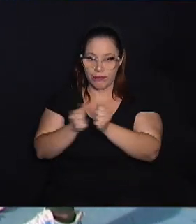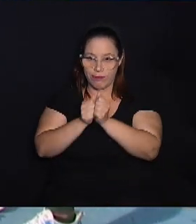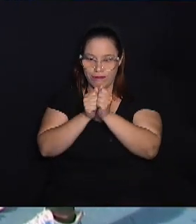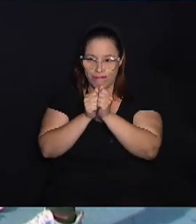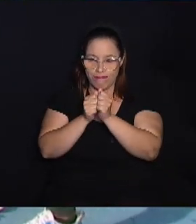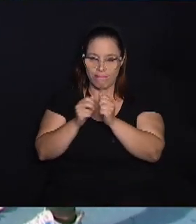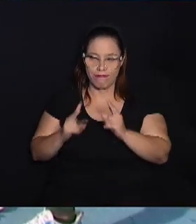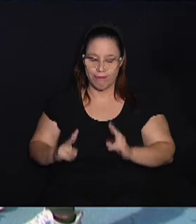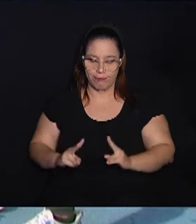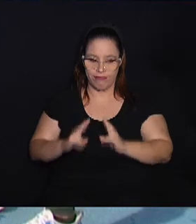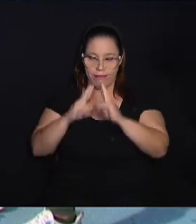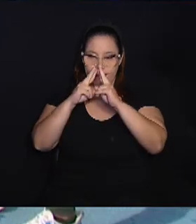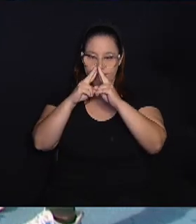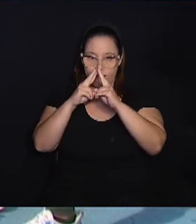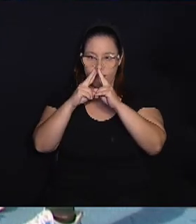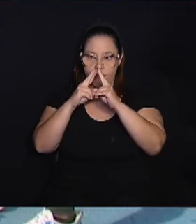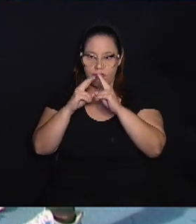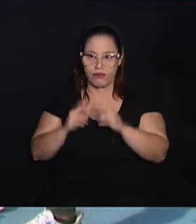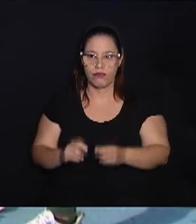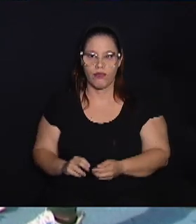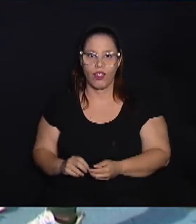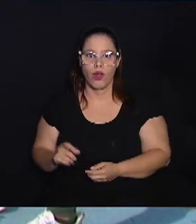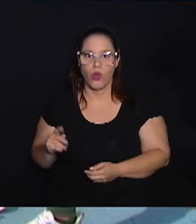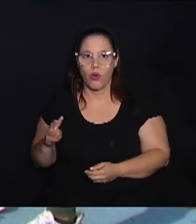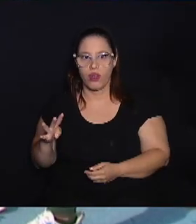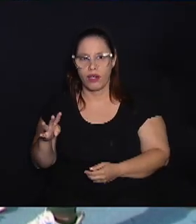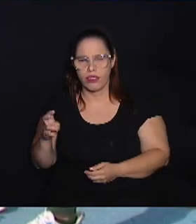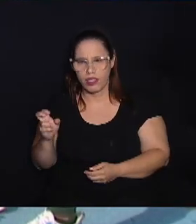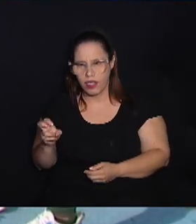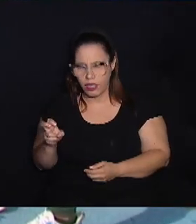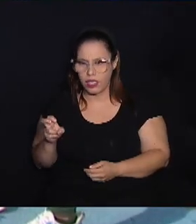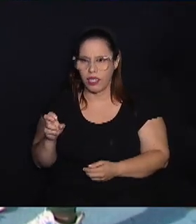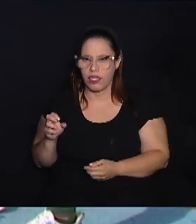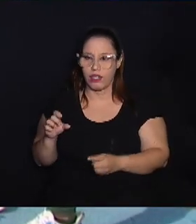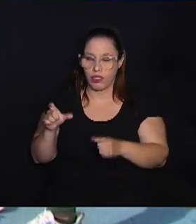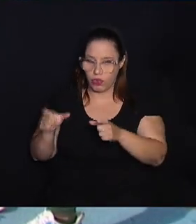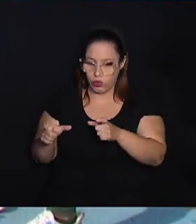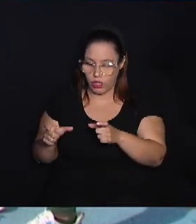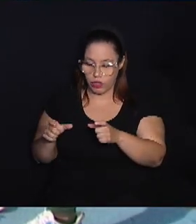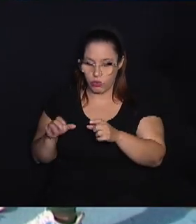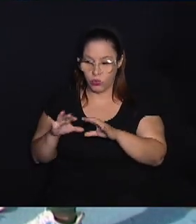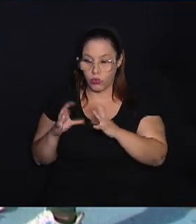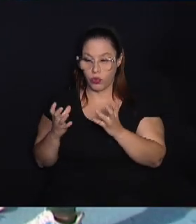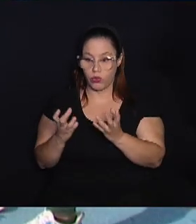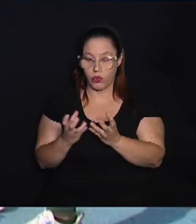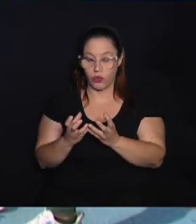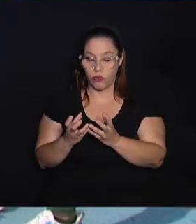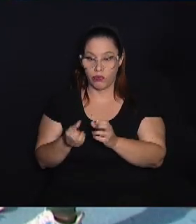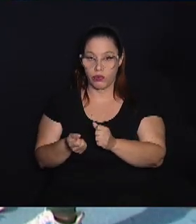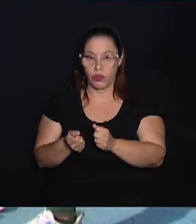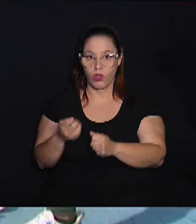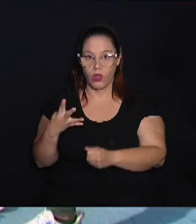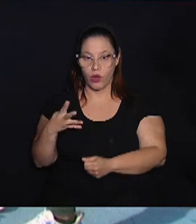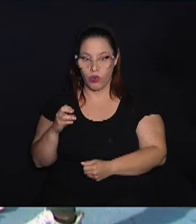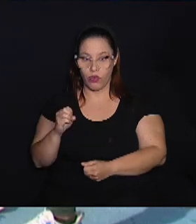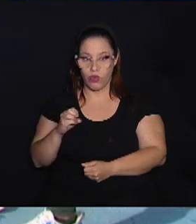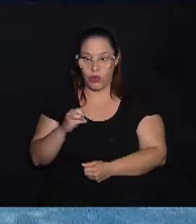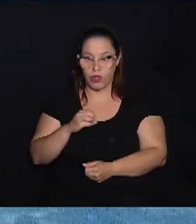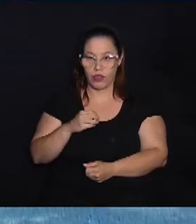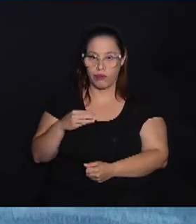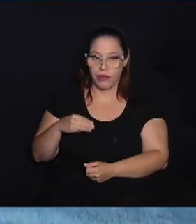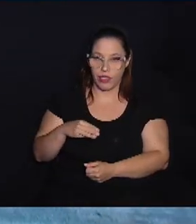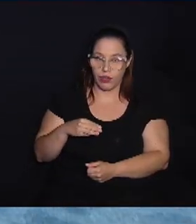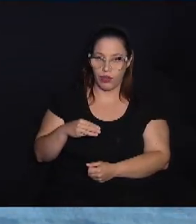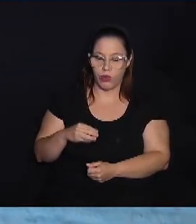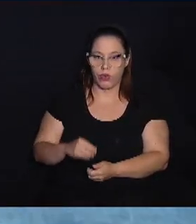em Paris. Ela ocupa a 45ª colocação no ranking mundial dos 400 metros rasos.